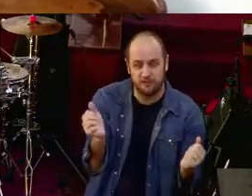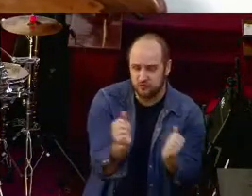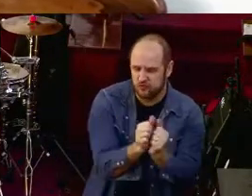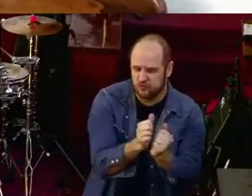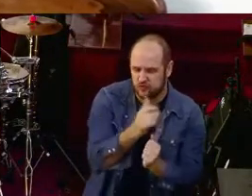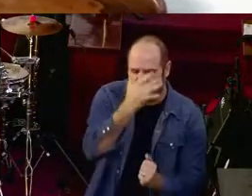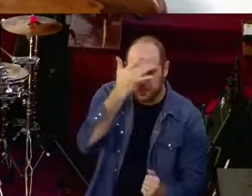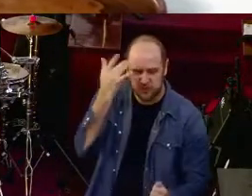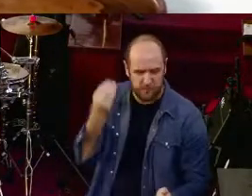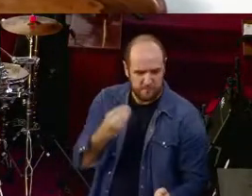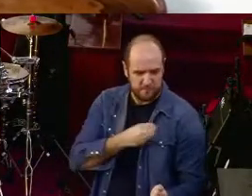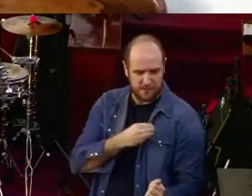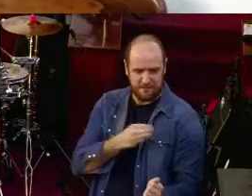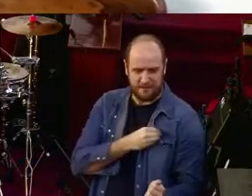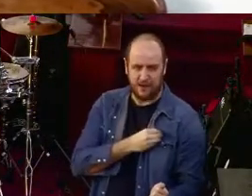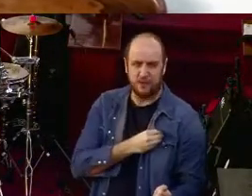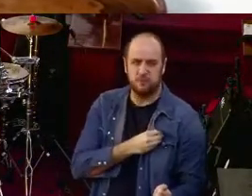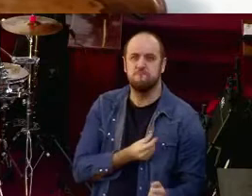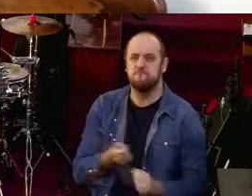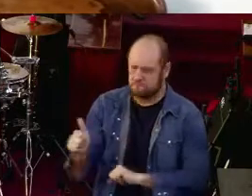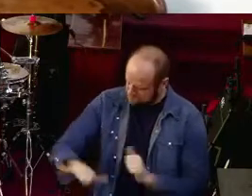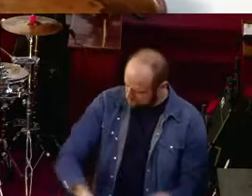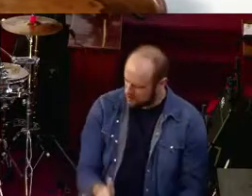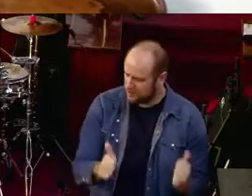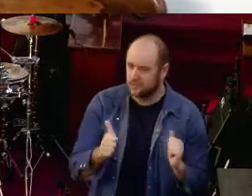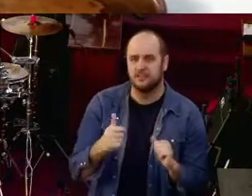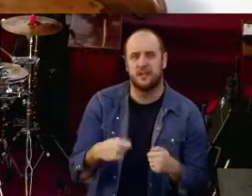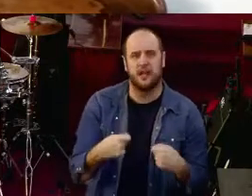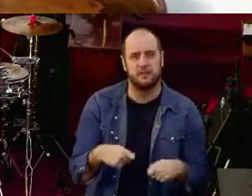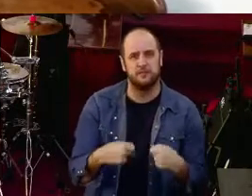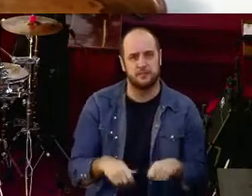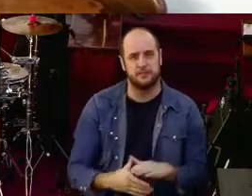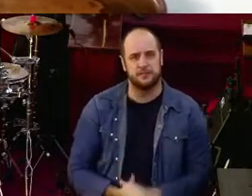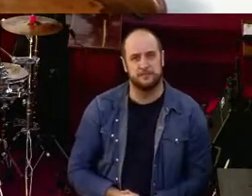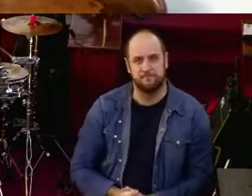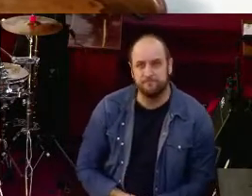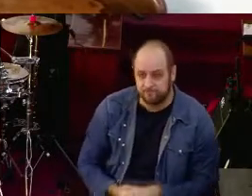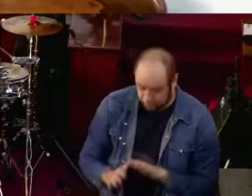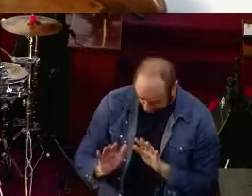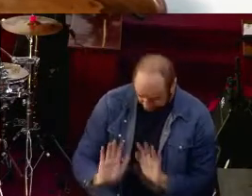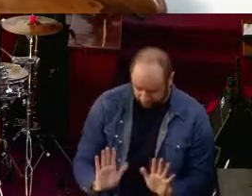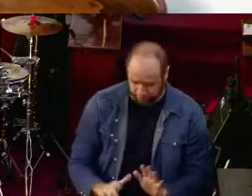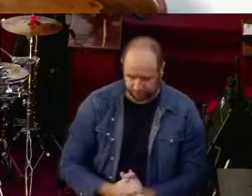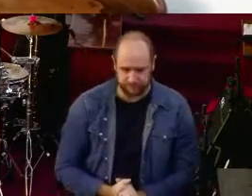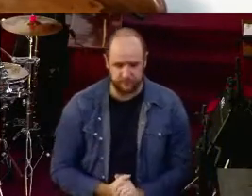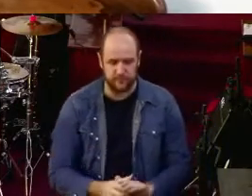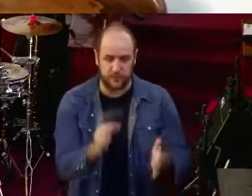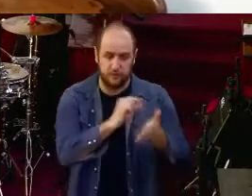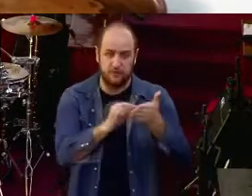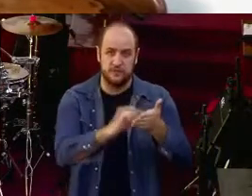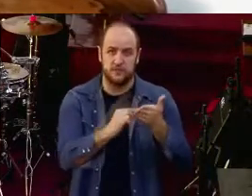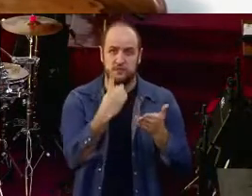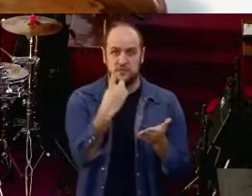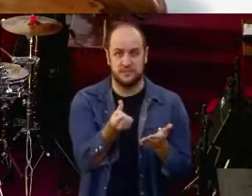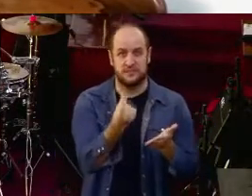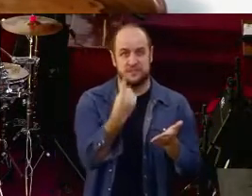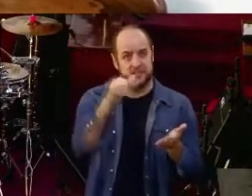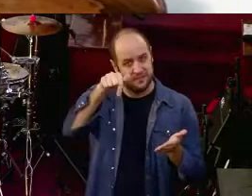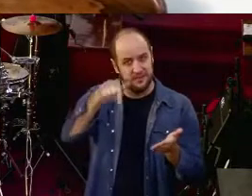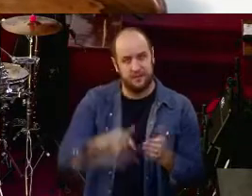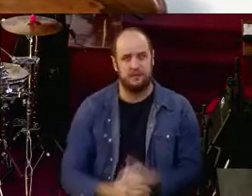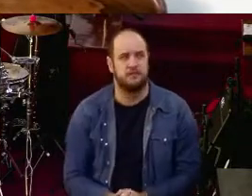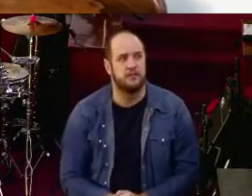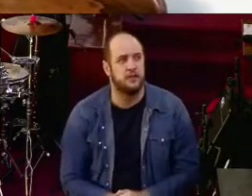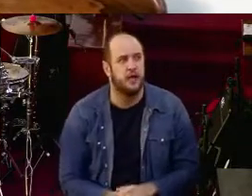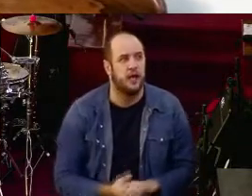para frente. Bom, aí nós temos do versículo 16 em diante, os dois versículos na verdade, 16 e 17, o